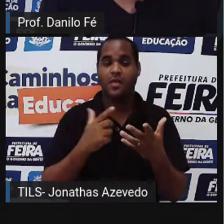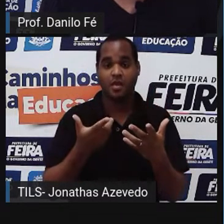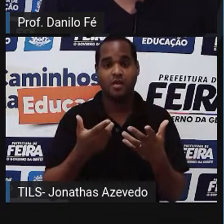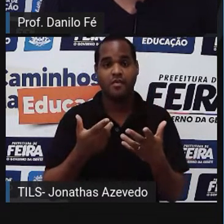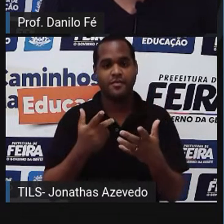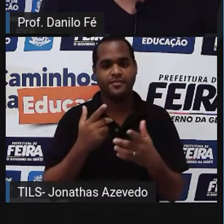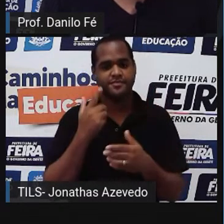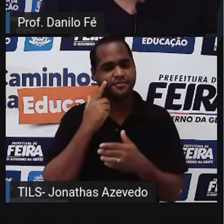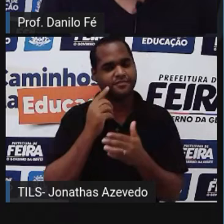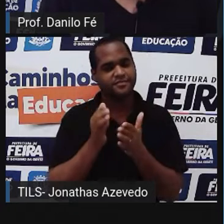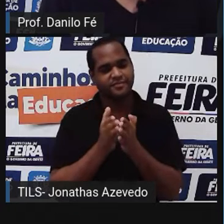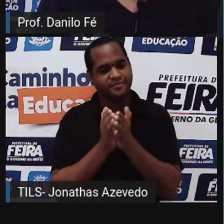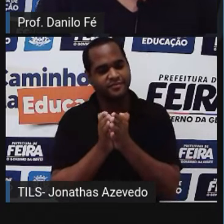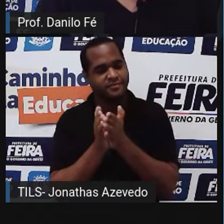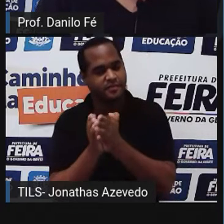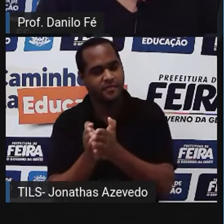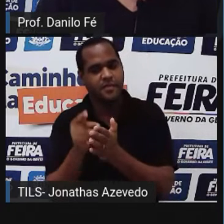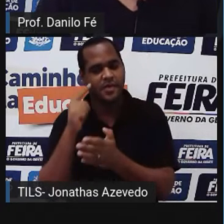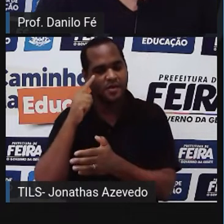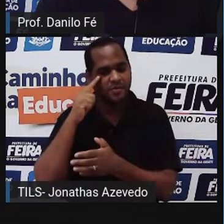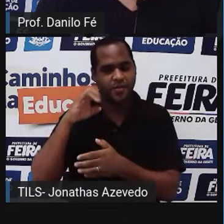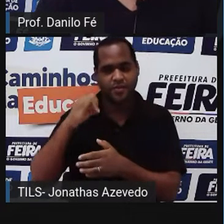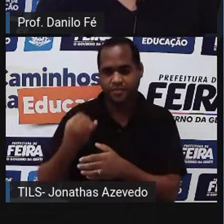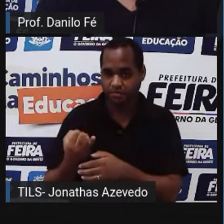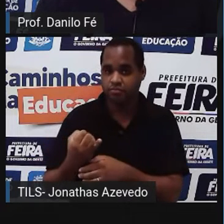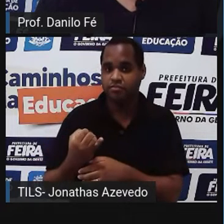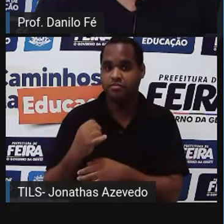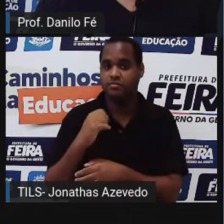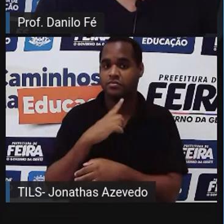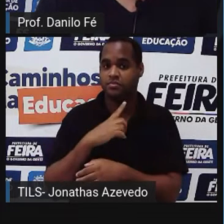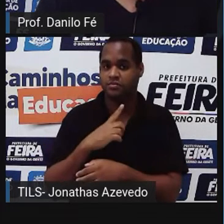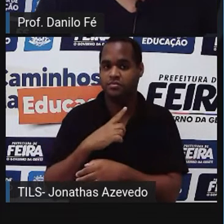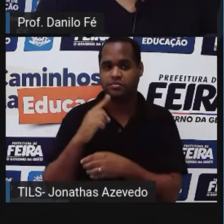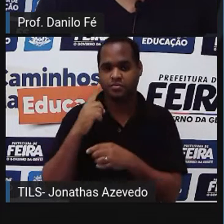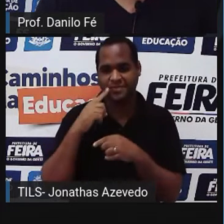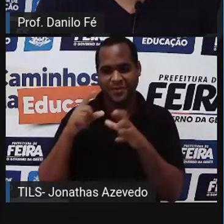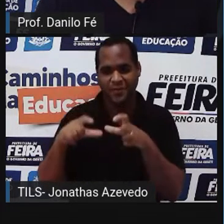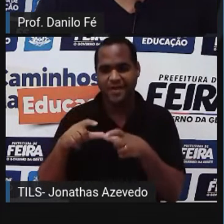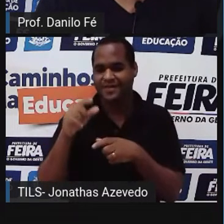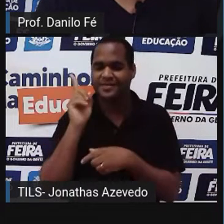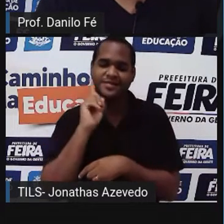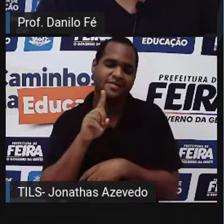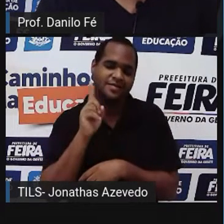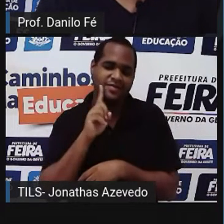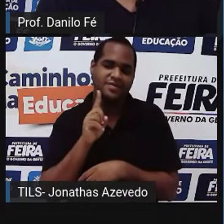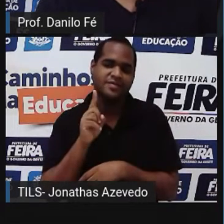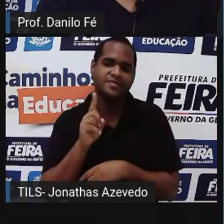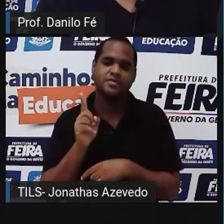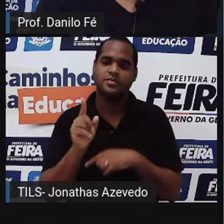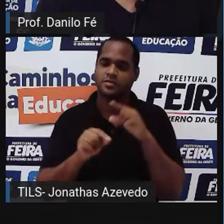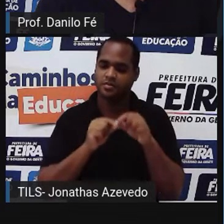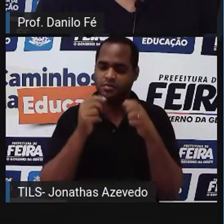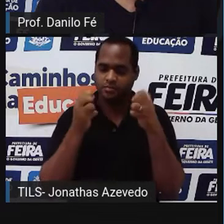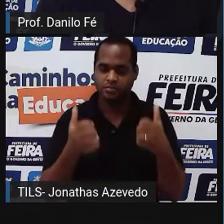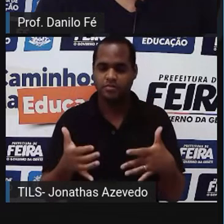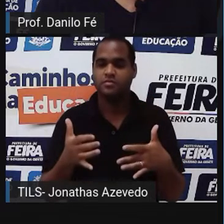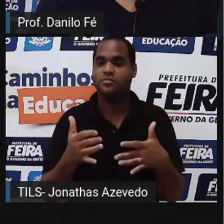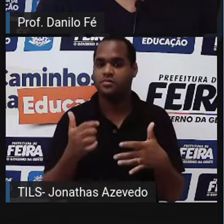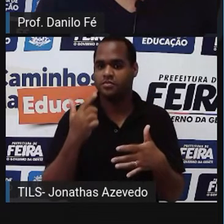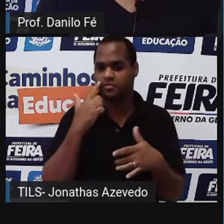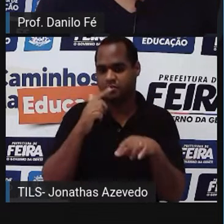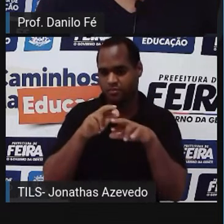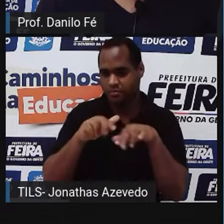uma frota japonesa ataca a base americana onde estavam estacionados